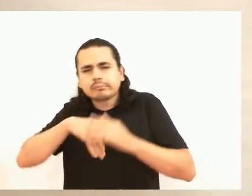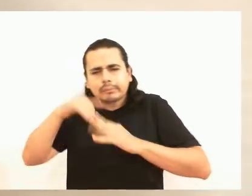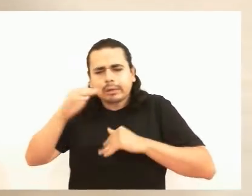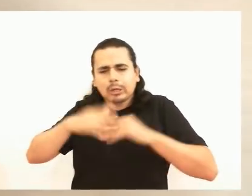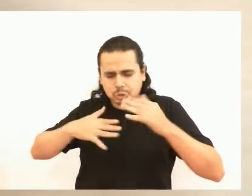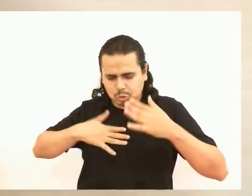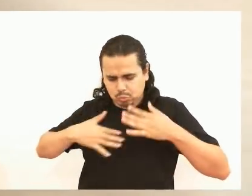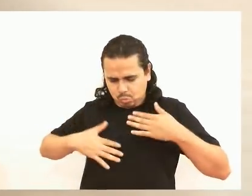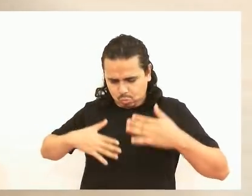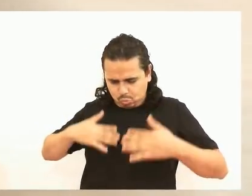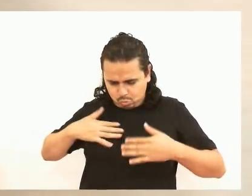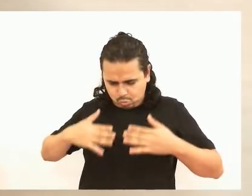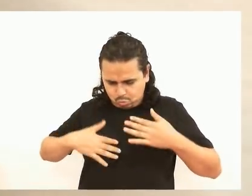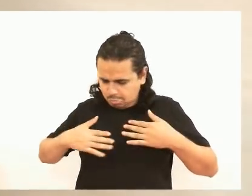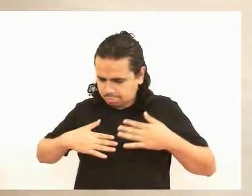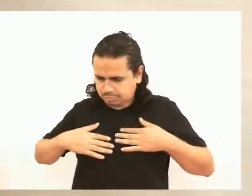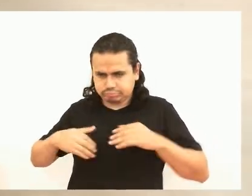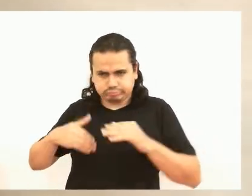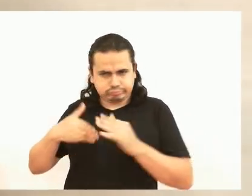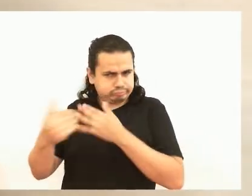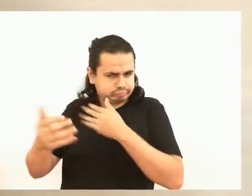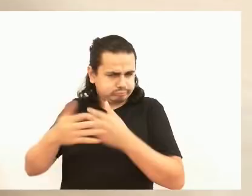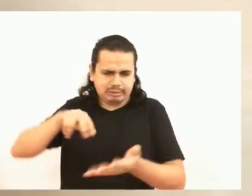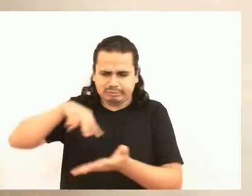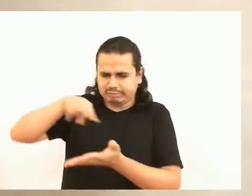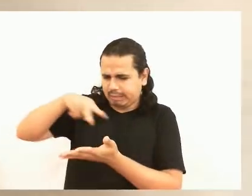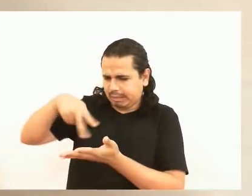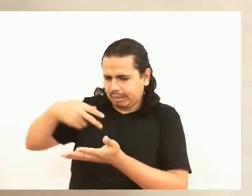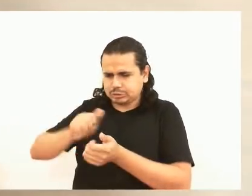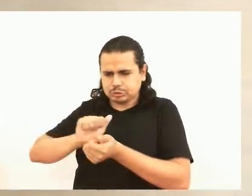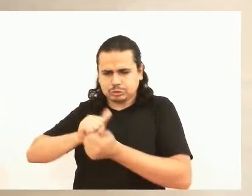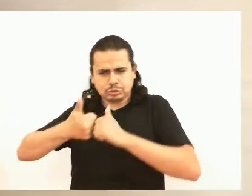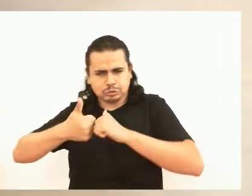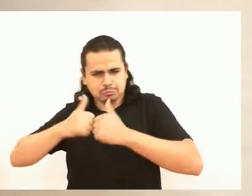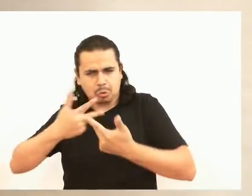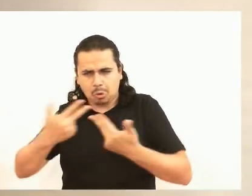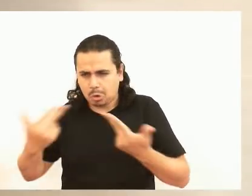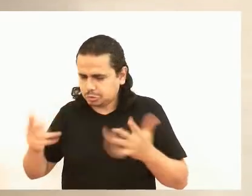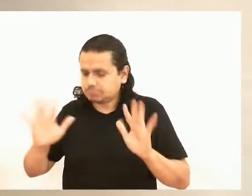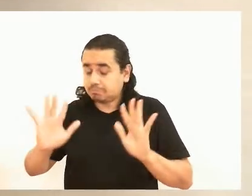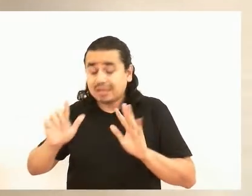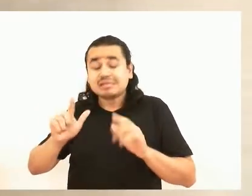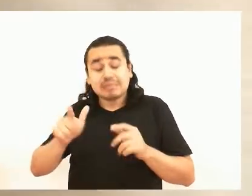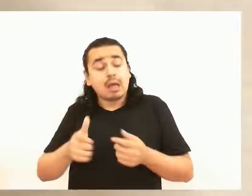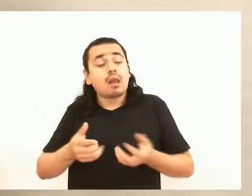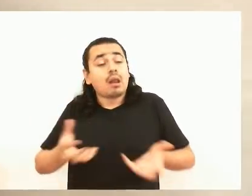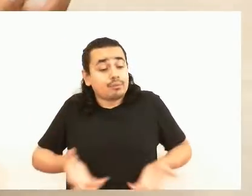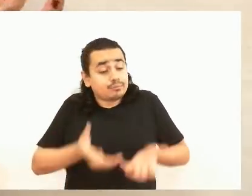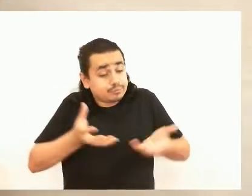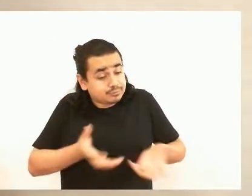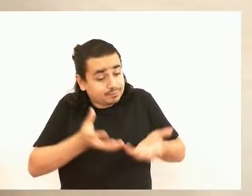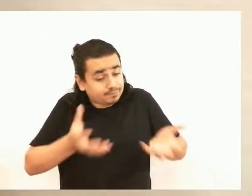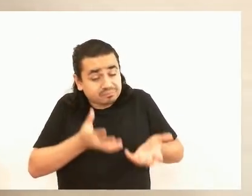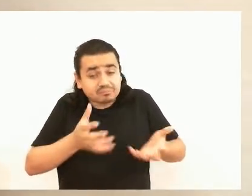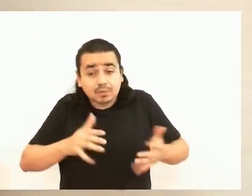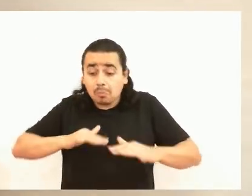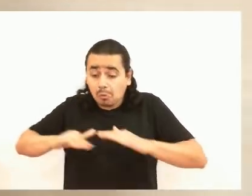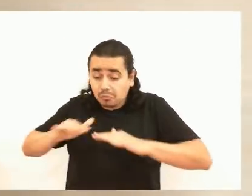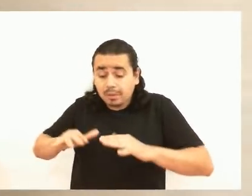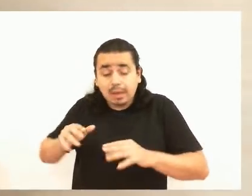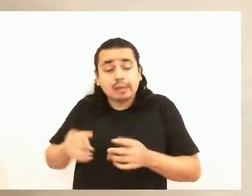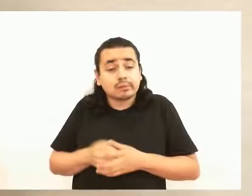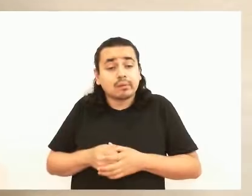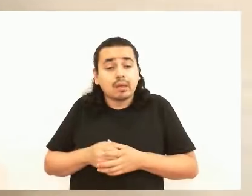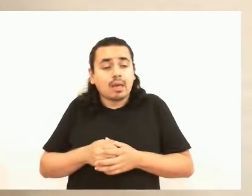corpo importa que que pratica dança esporte tem outra tolerância de move de